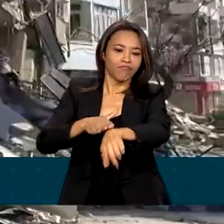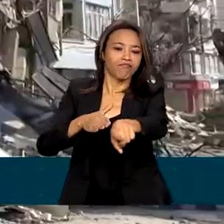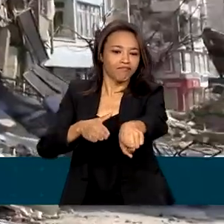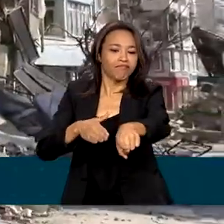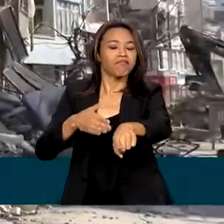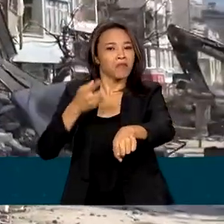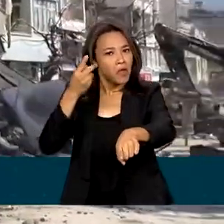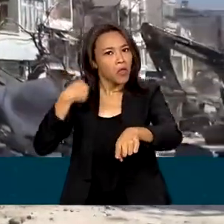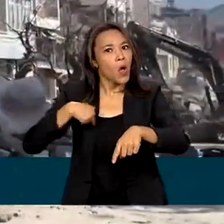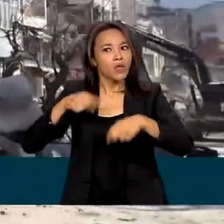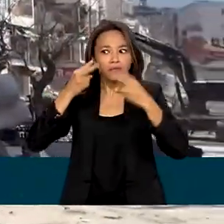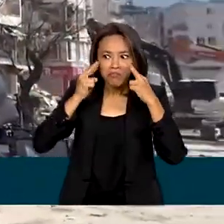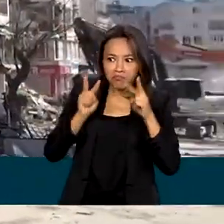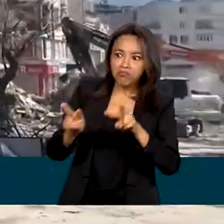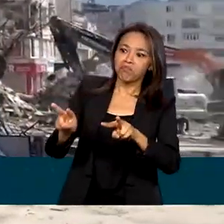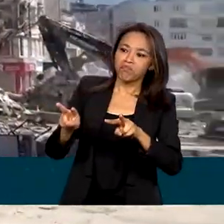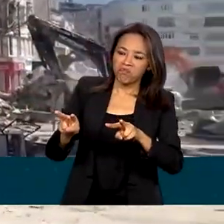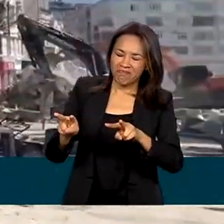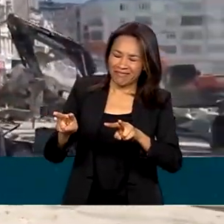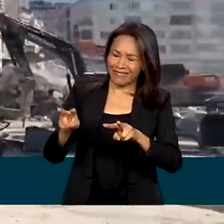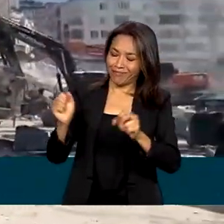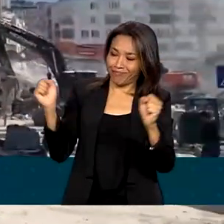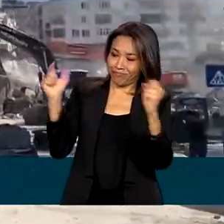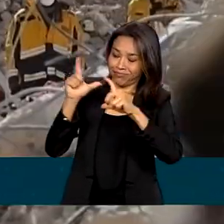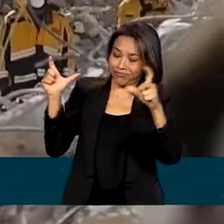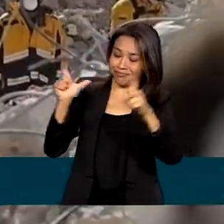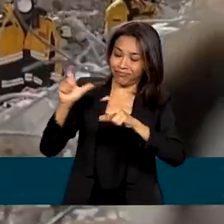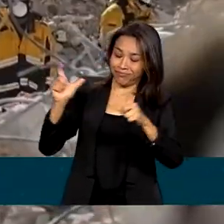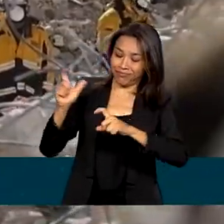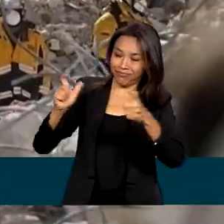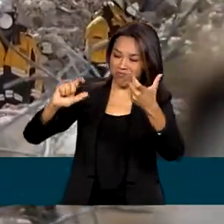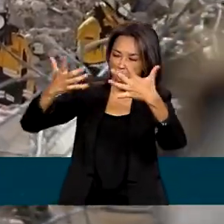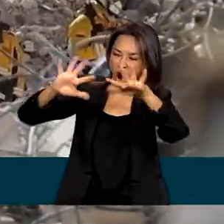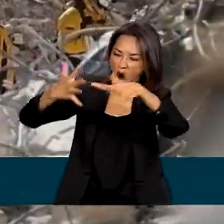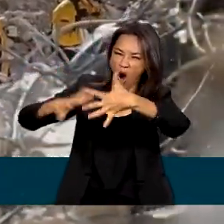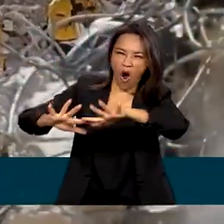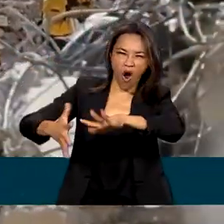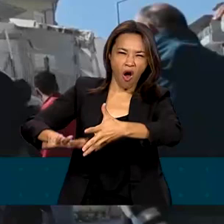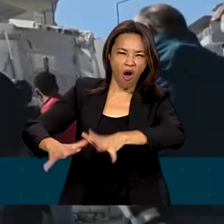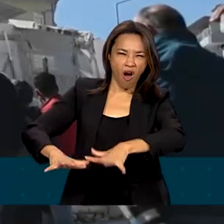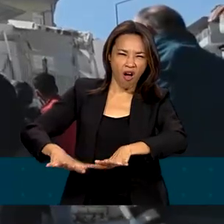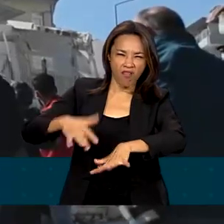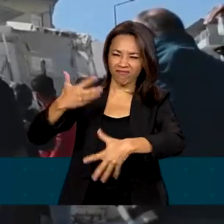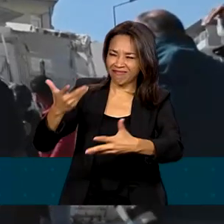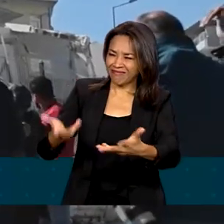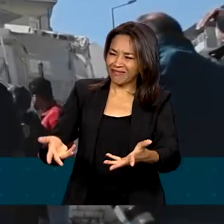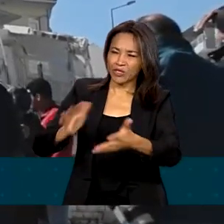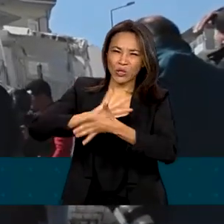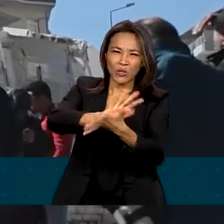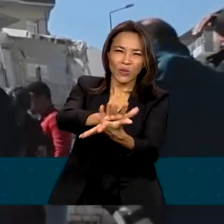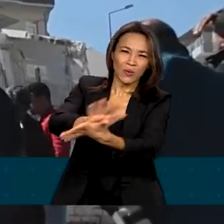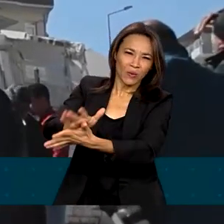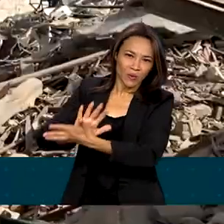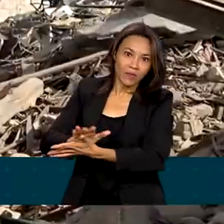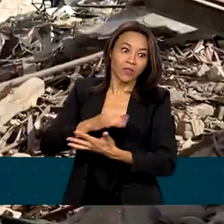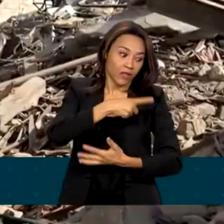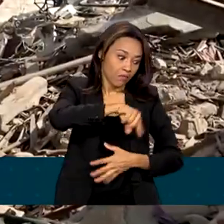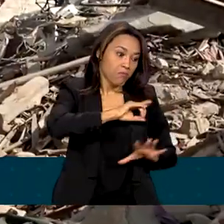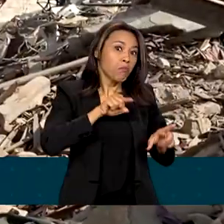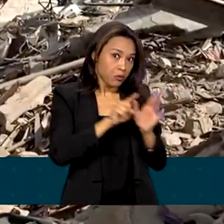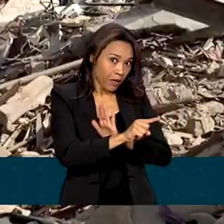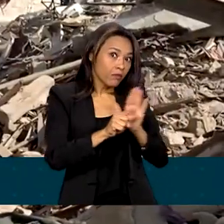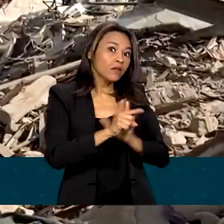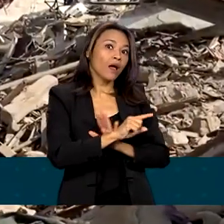testemunhar uma tragédia imensa Realmente todos pode perguntar para qualquer um que foi para missão